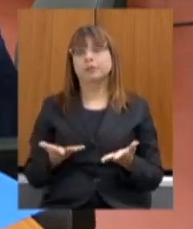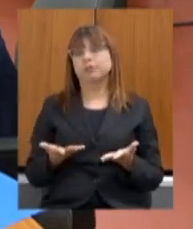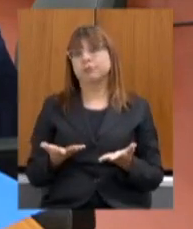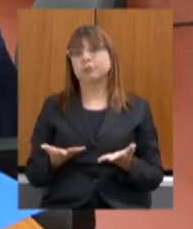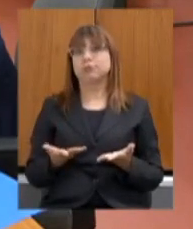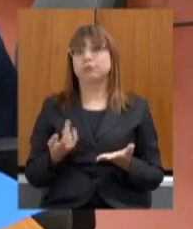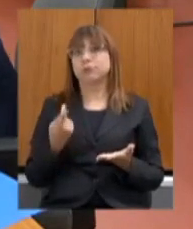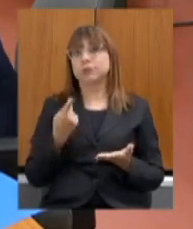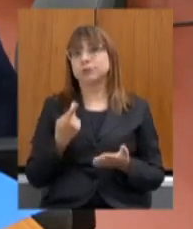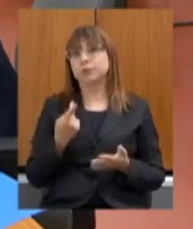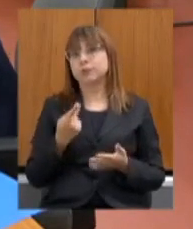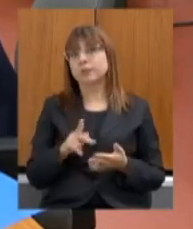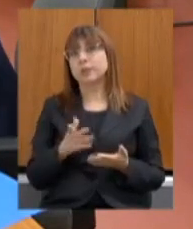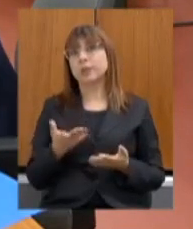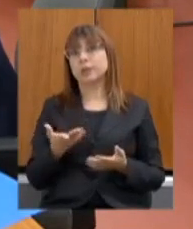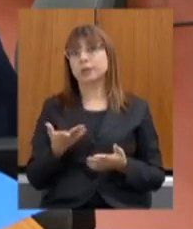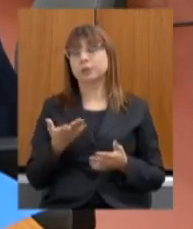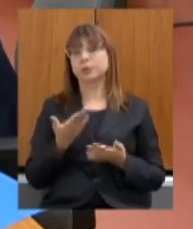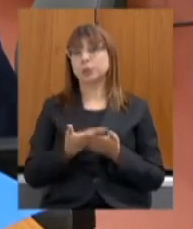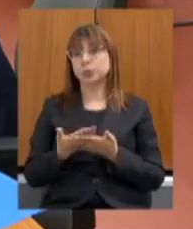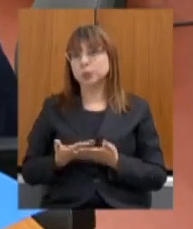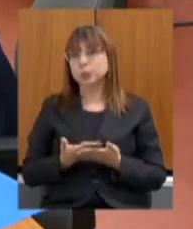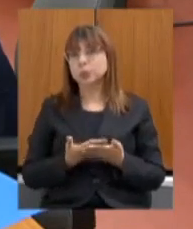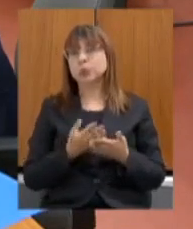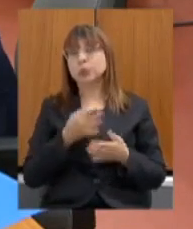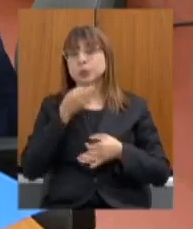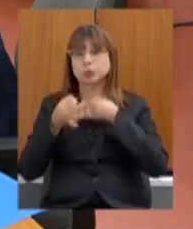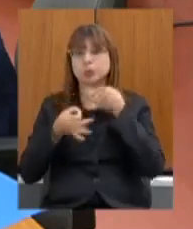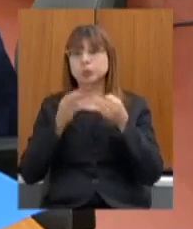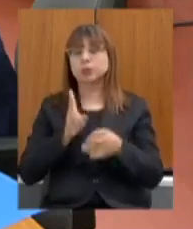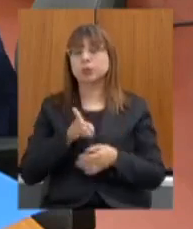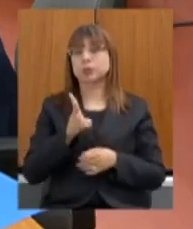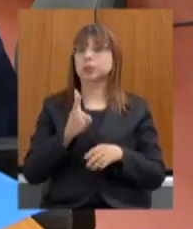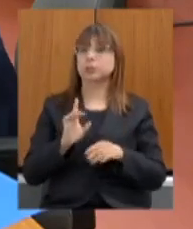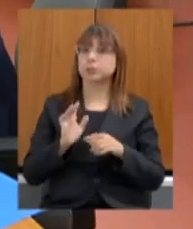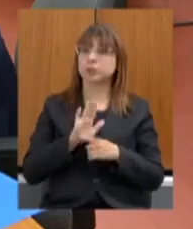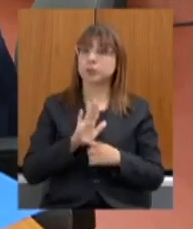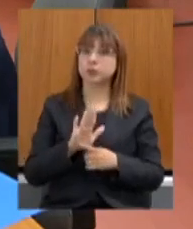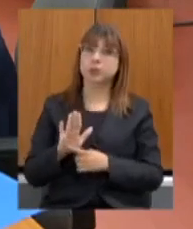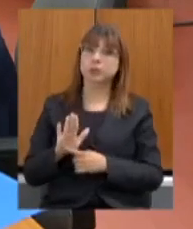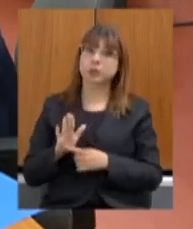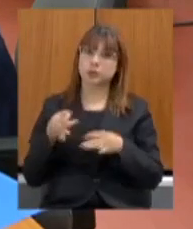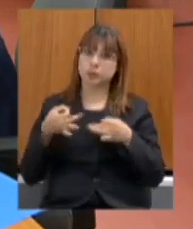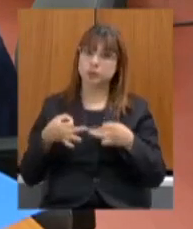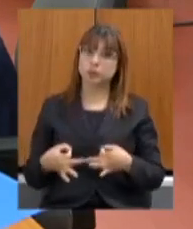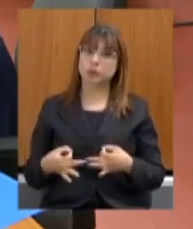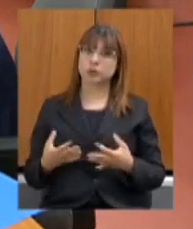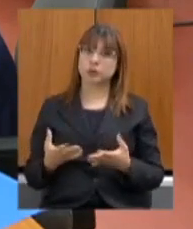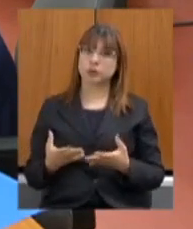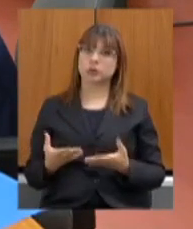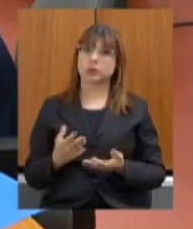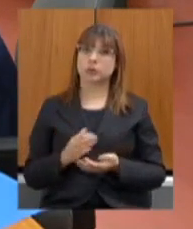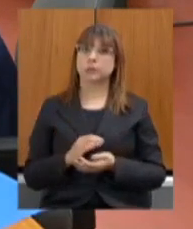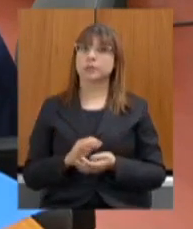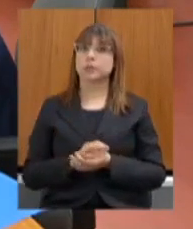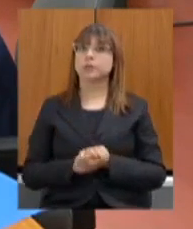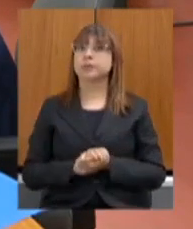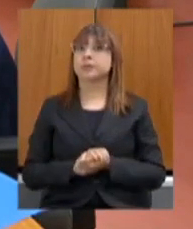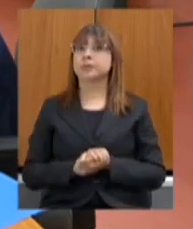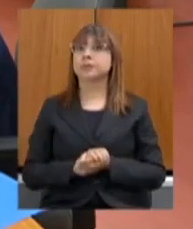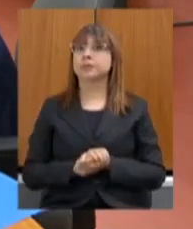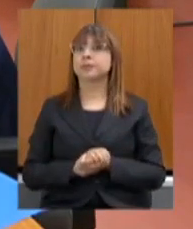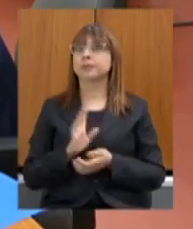dialogou com esse governo de forma muito transparente, leal e correta. Sobre a questão de Minas Gerais,